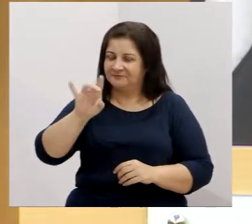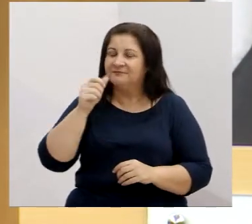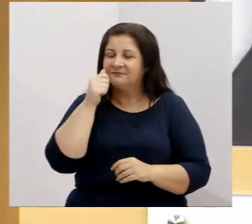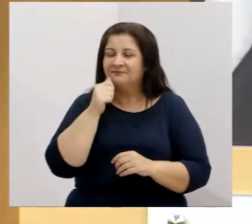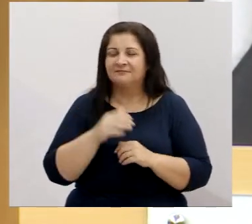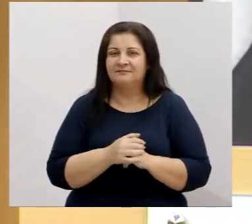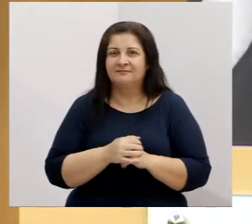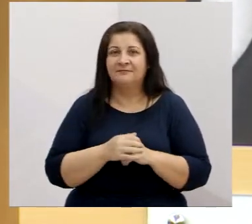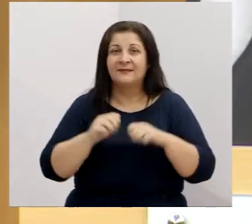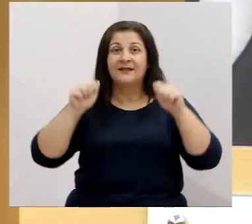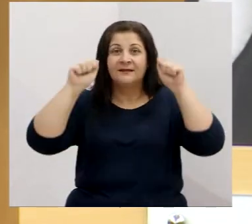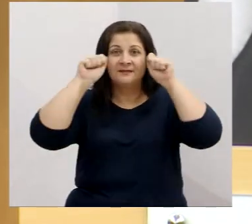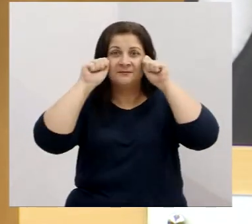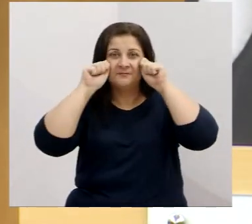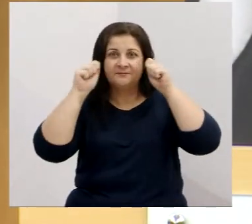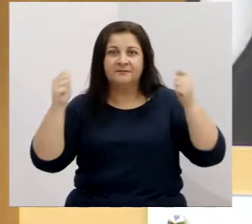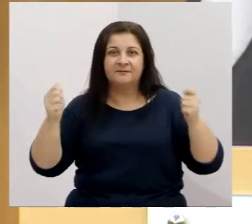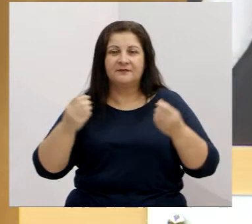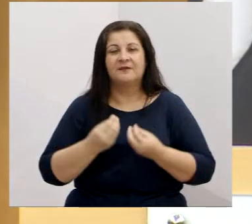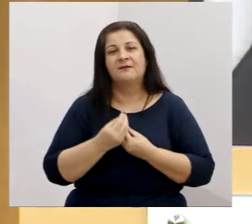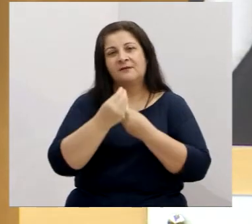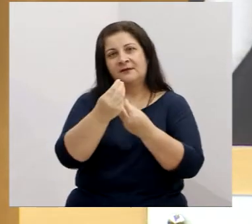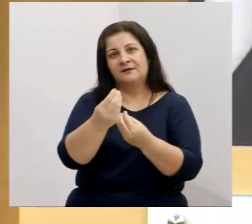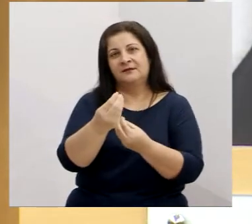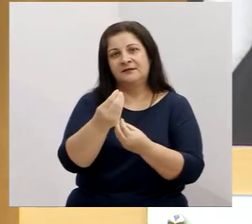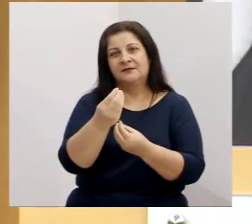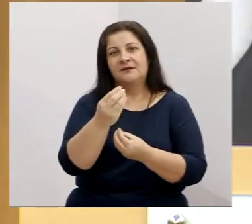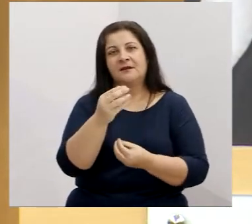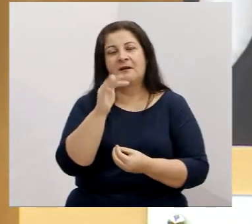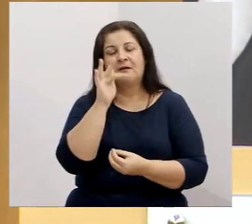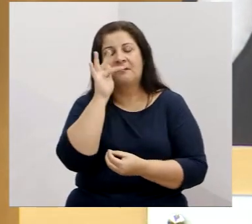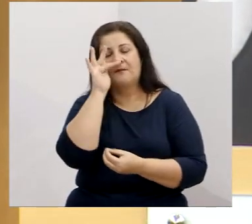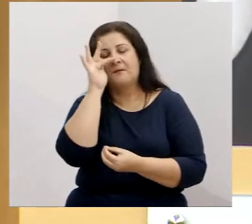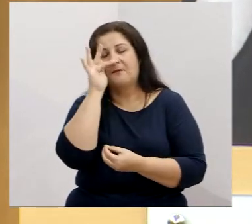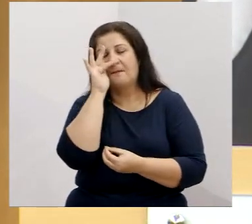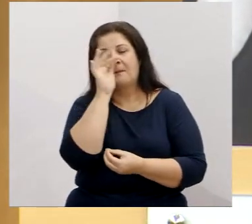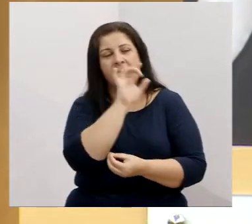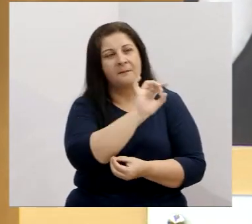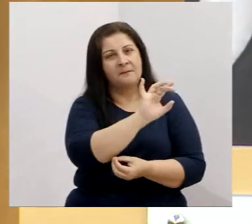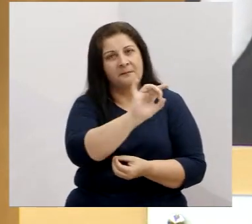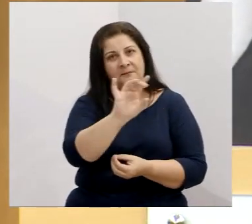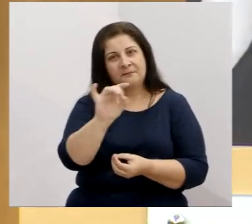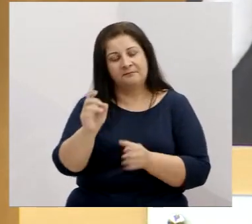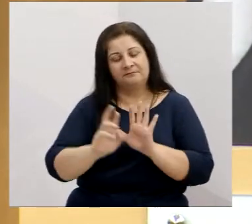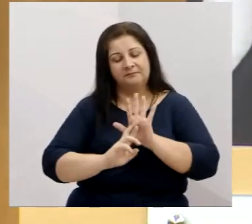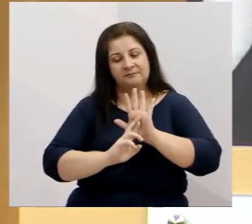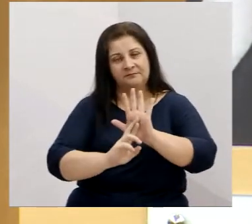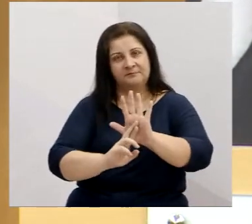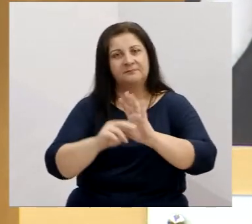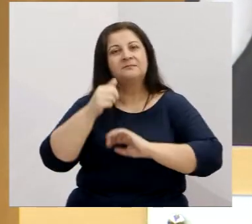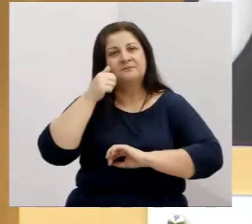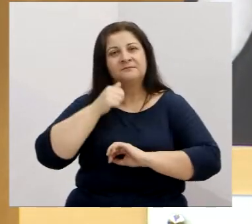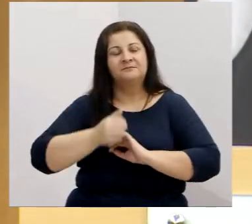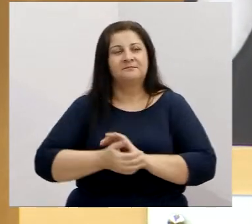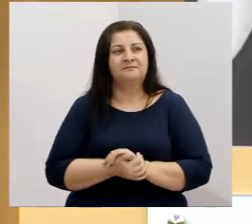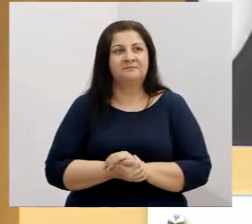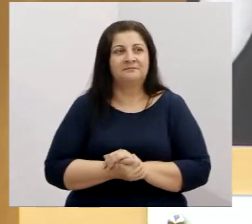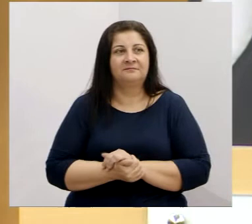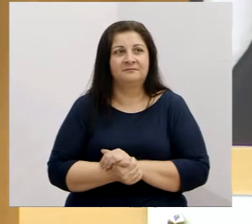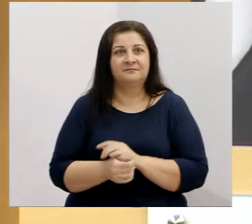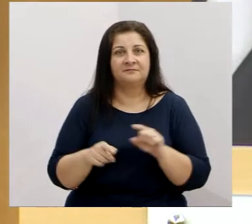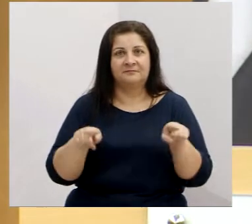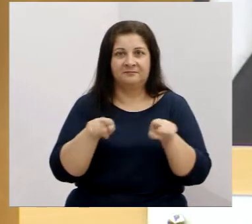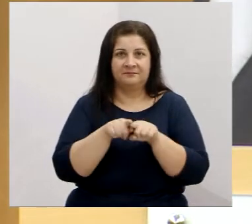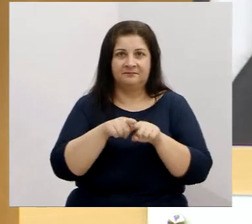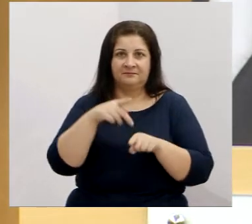meus assessores não estar entregando uma rosa cada uma de vocês e aqui representando todas as mulheres e também a